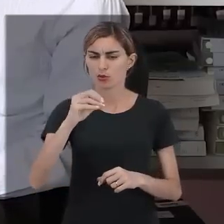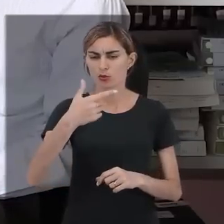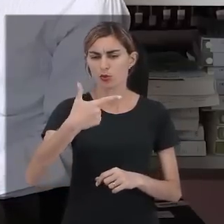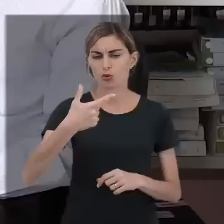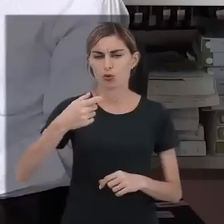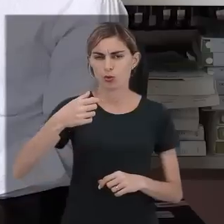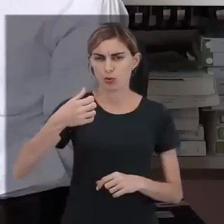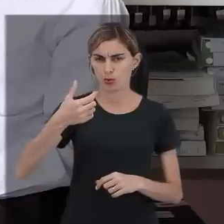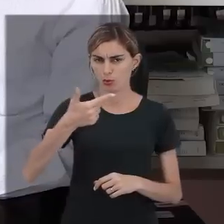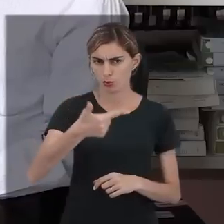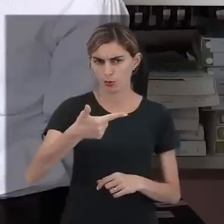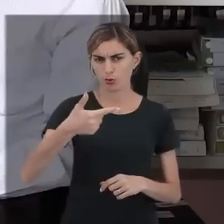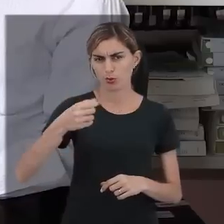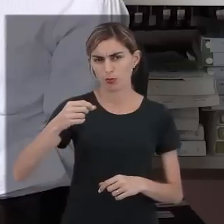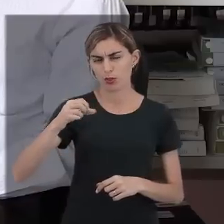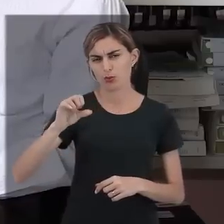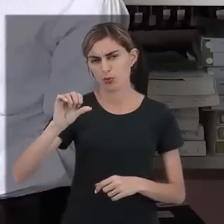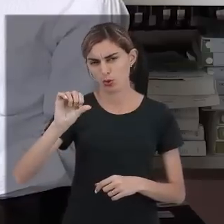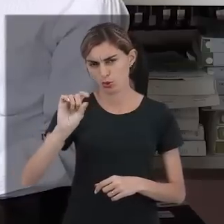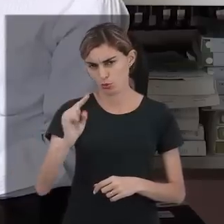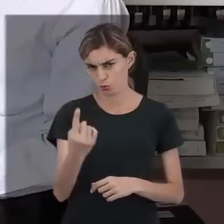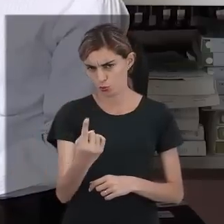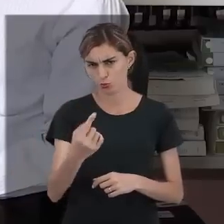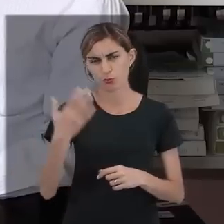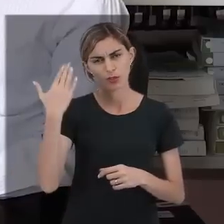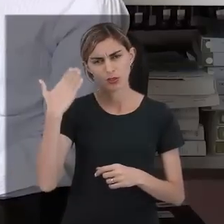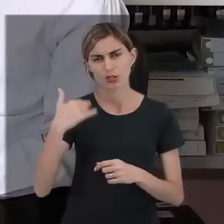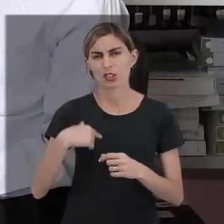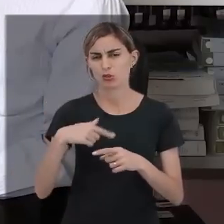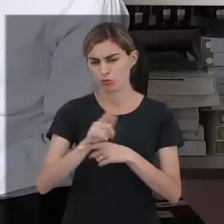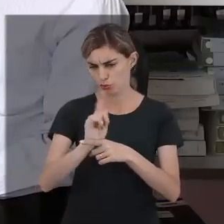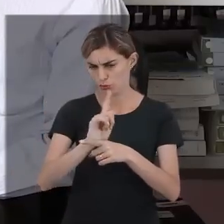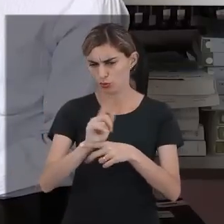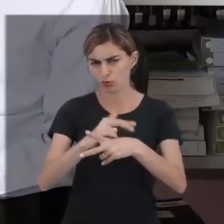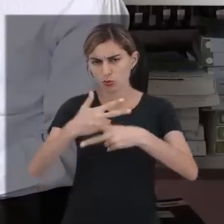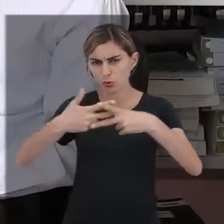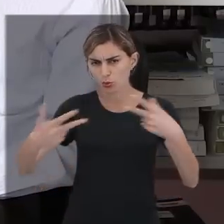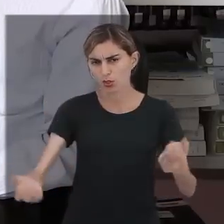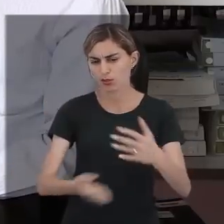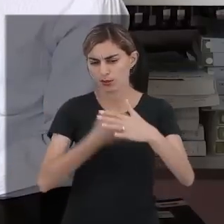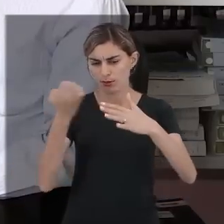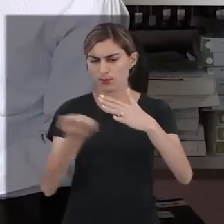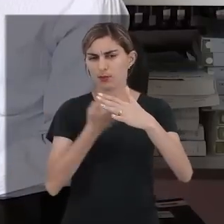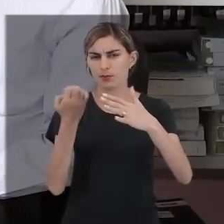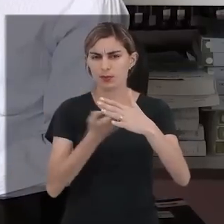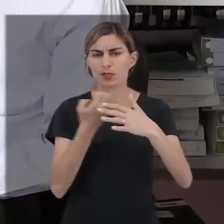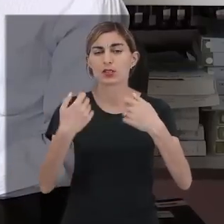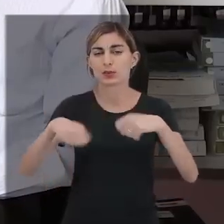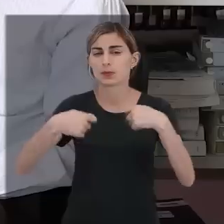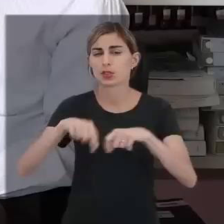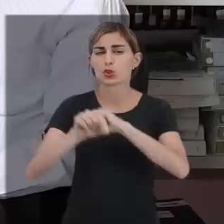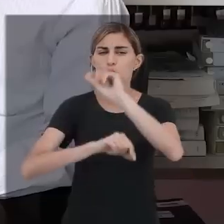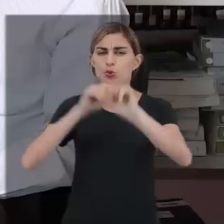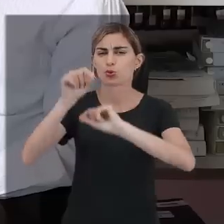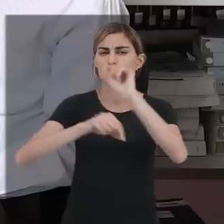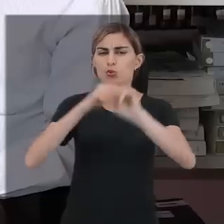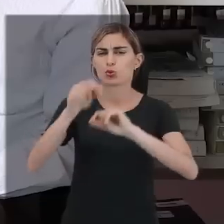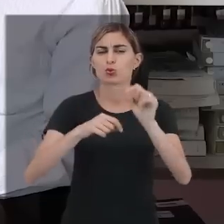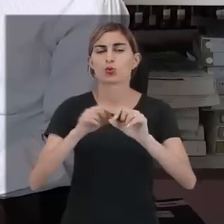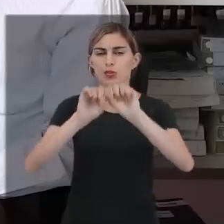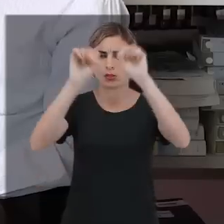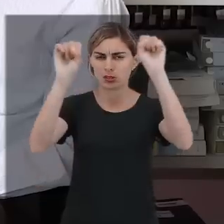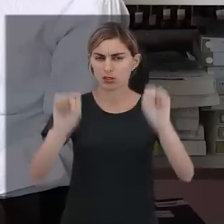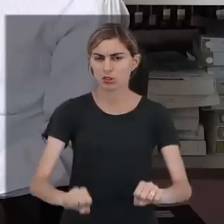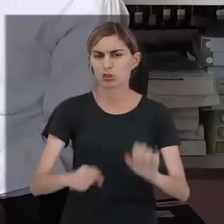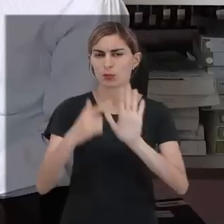em informações, ou seja, o gestor da qualidade, a empresa, a alta direção, ela precisa de quê? Ela precisa de um